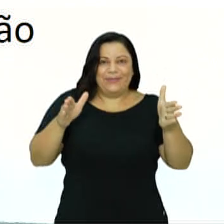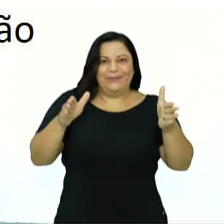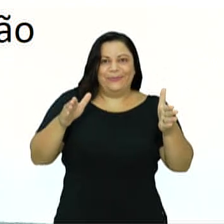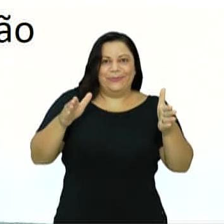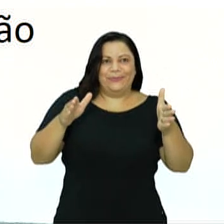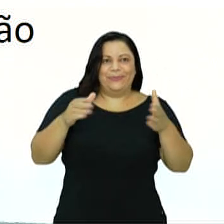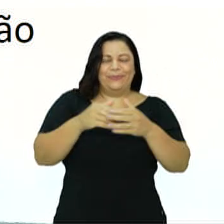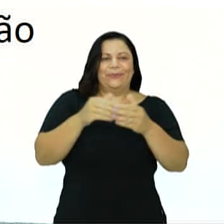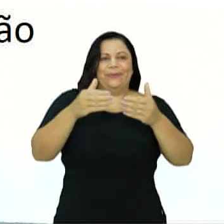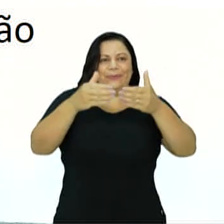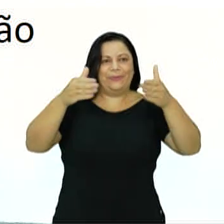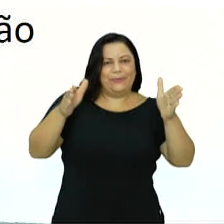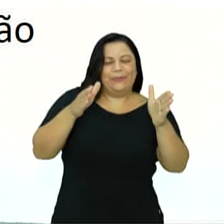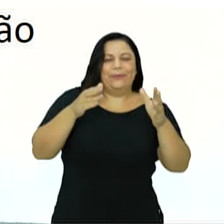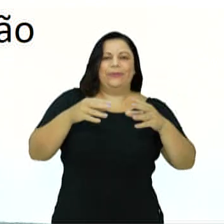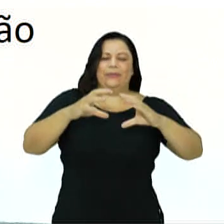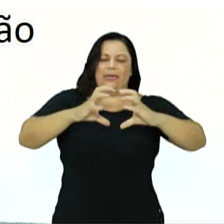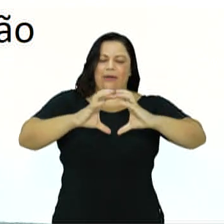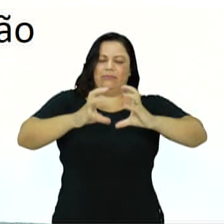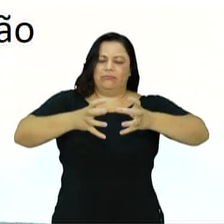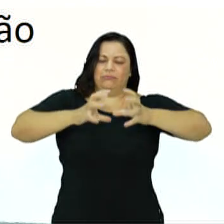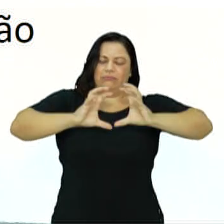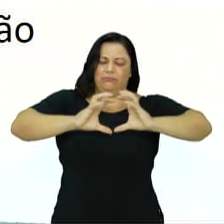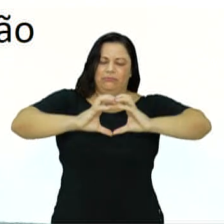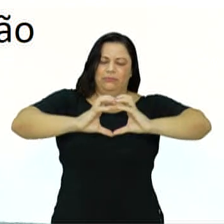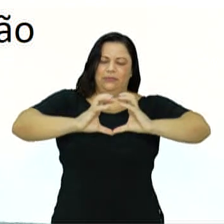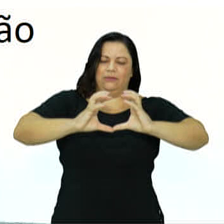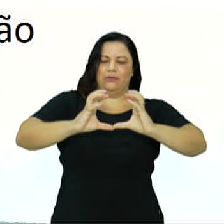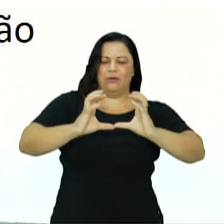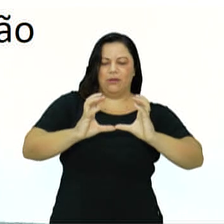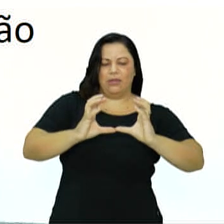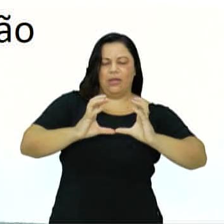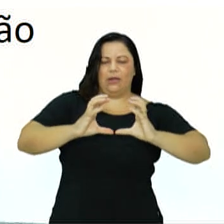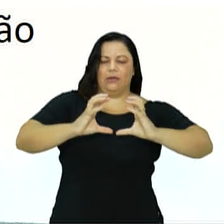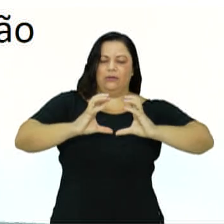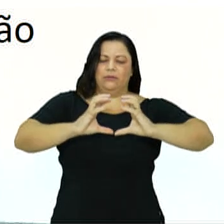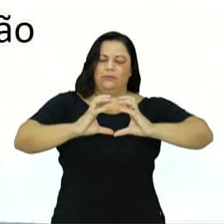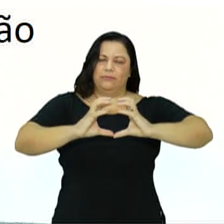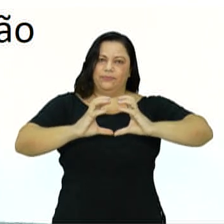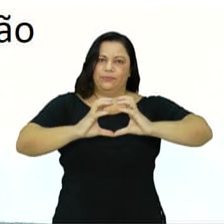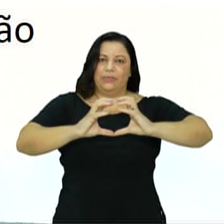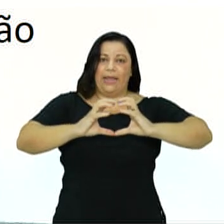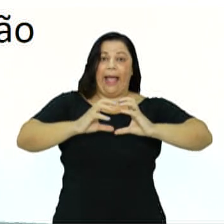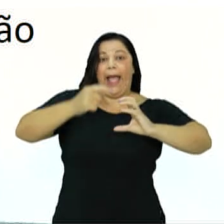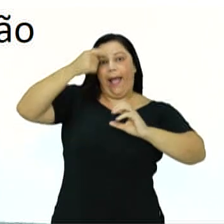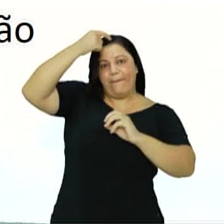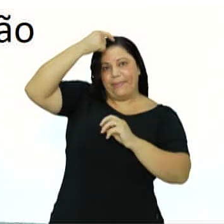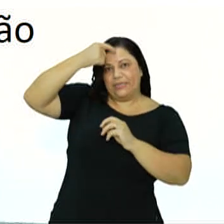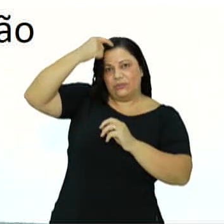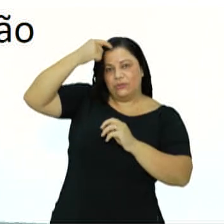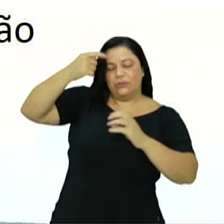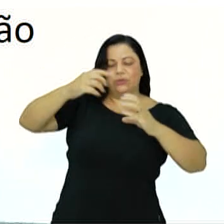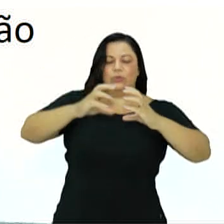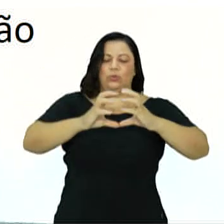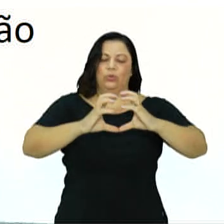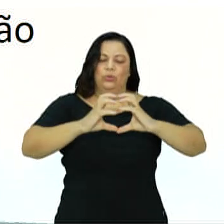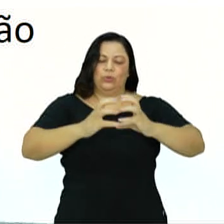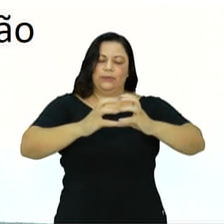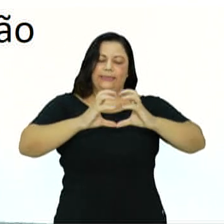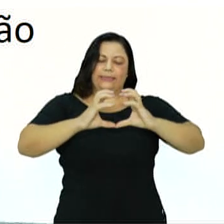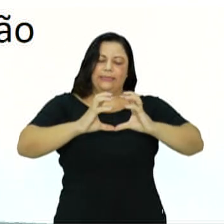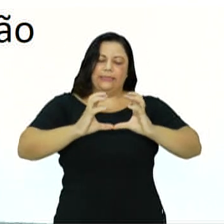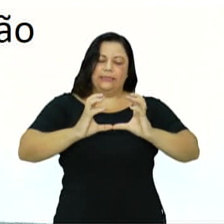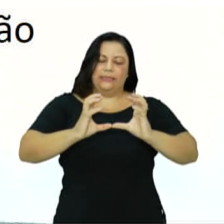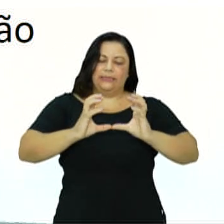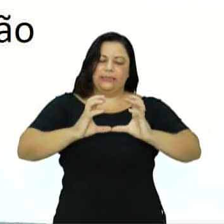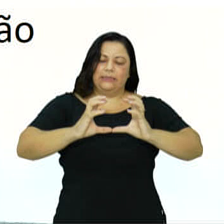Mas a localizada na parte de cima e à frente da cabeça é a mais perceptível, que a gente consegue visualizar melhor. Sua